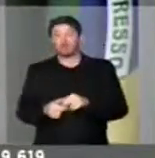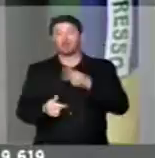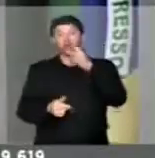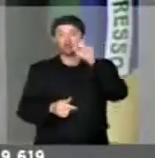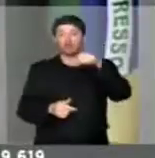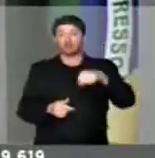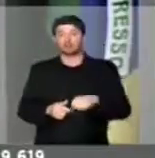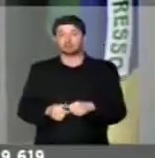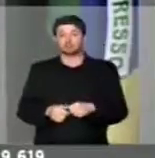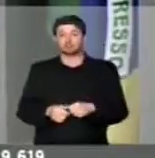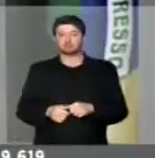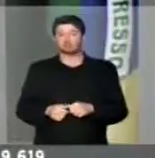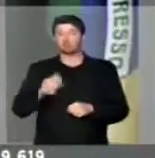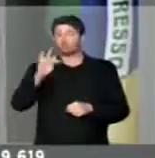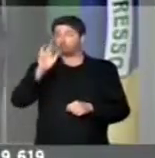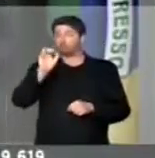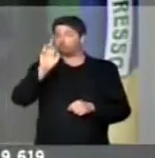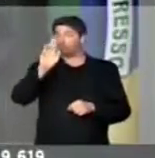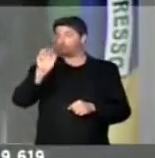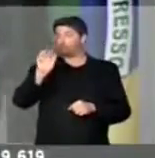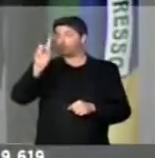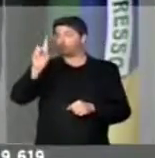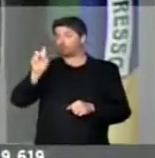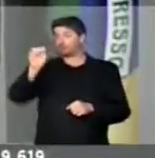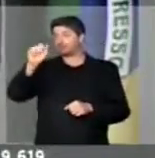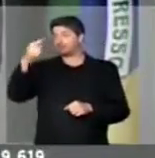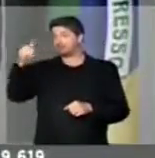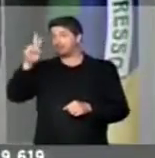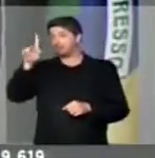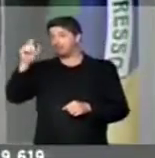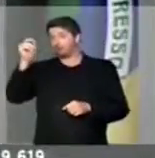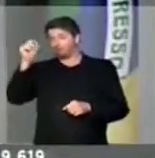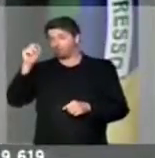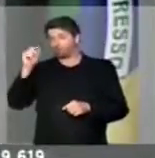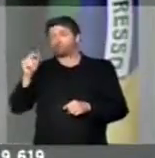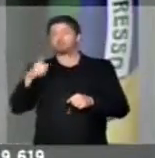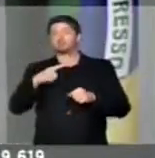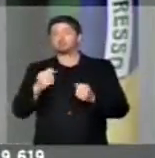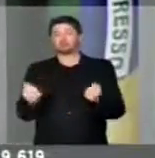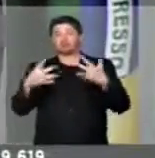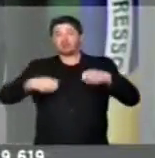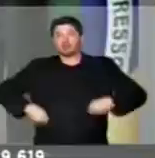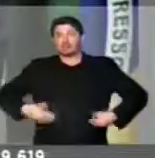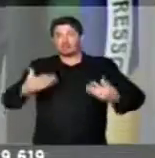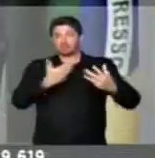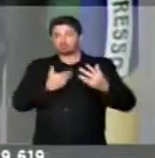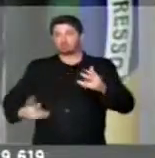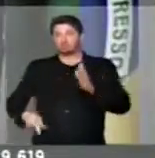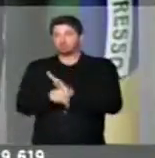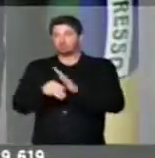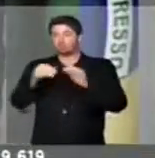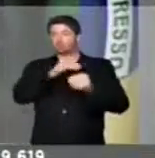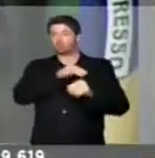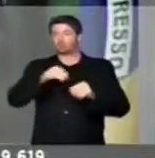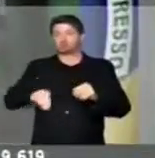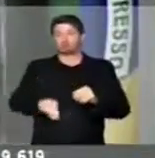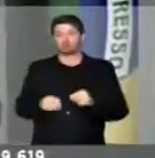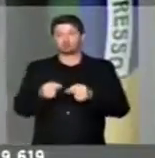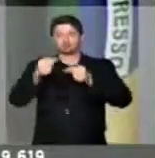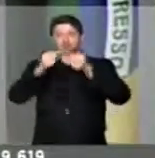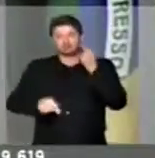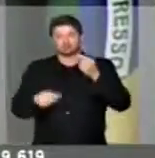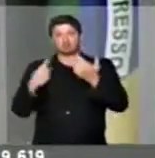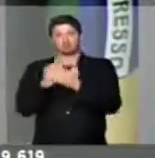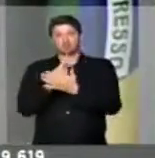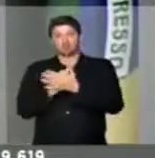assim o Foro de São Paulo. Tem o escândalo dos gastos públicos dos ministros, tem as